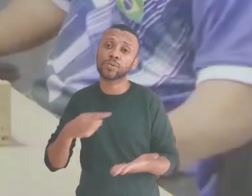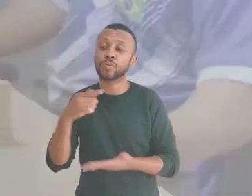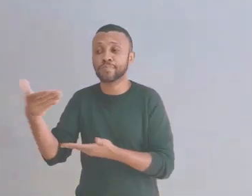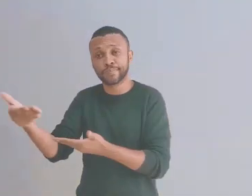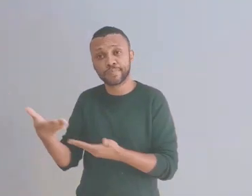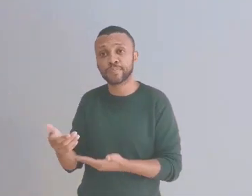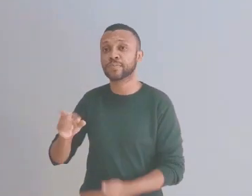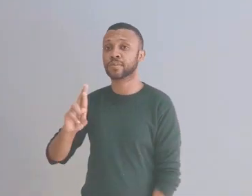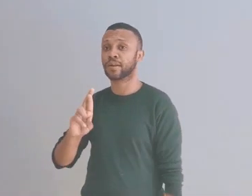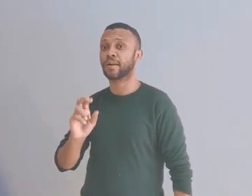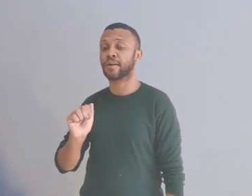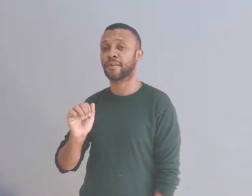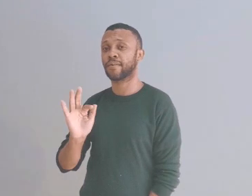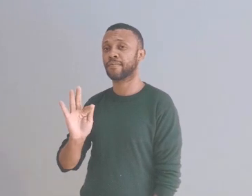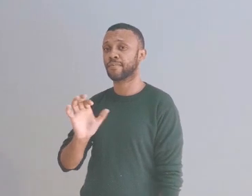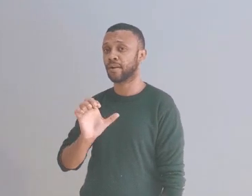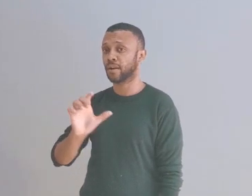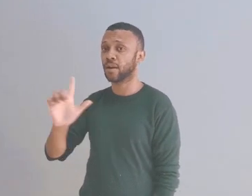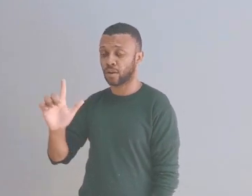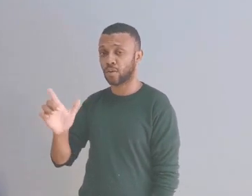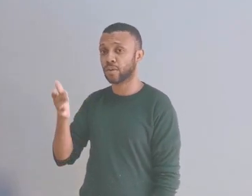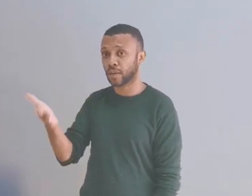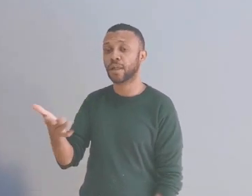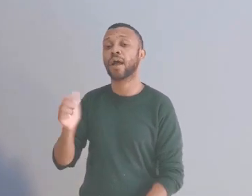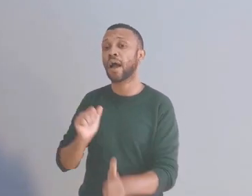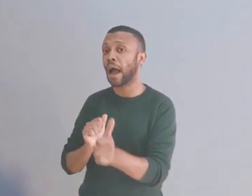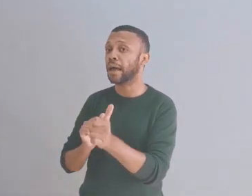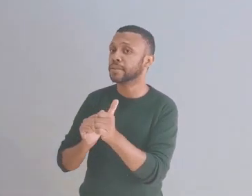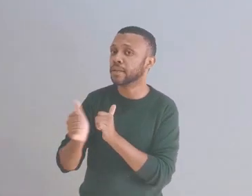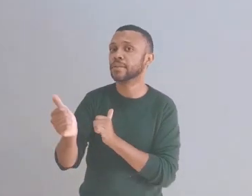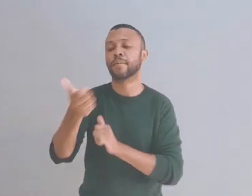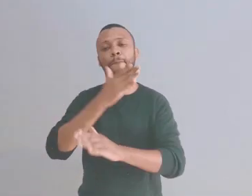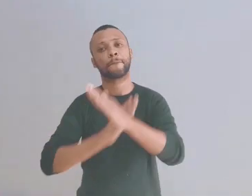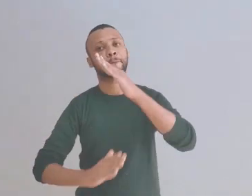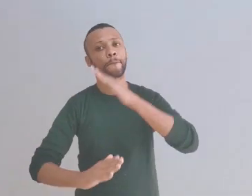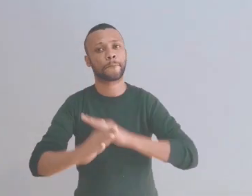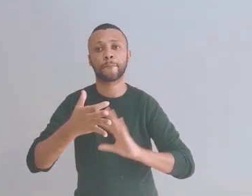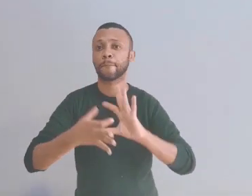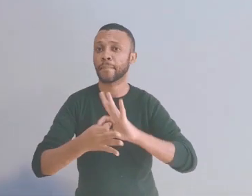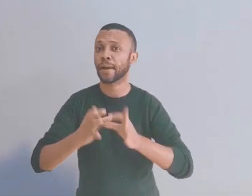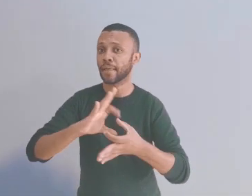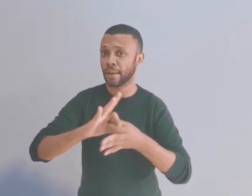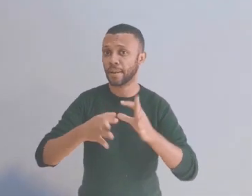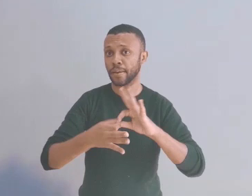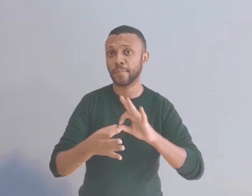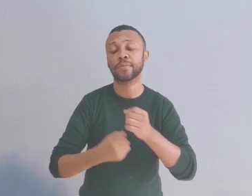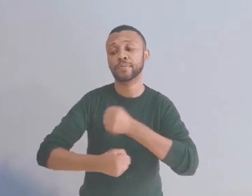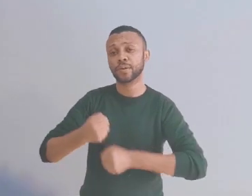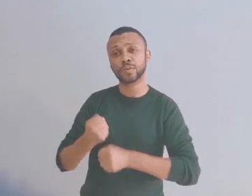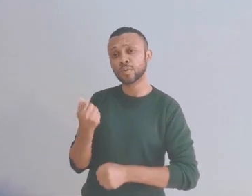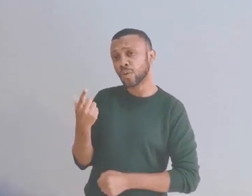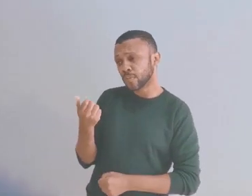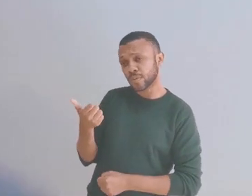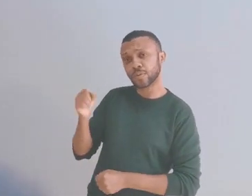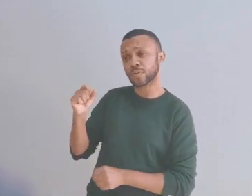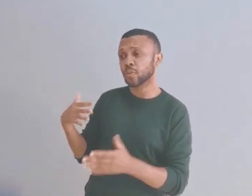é atleta medalhista paralímpico de 2018. Desde 2018.